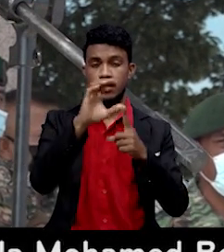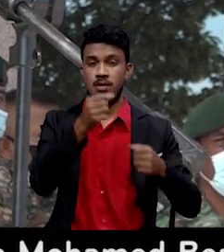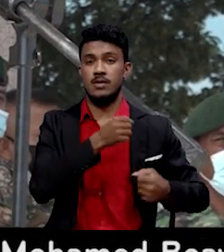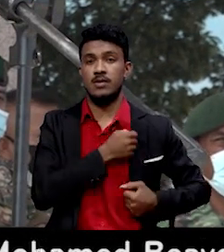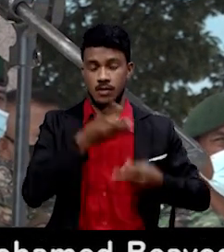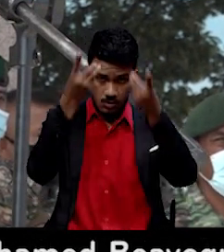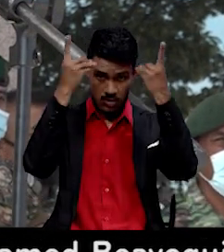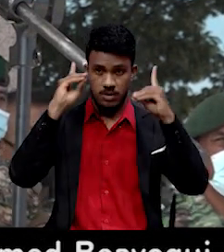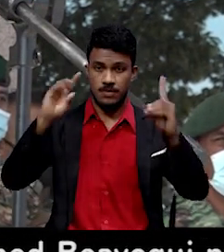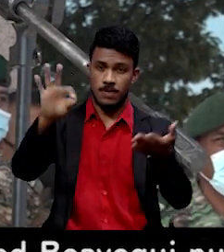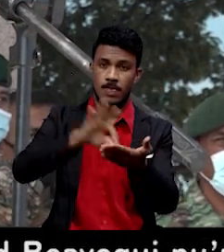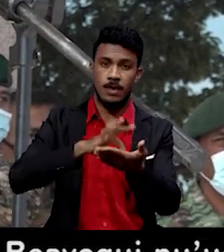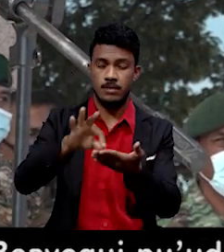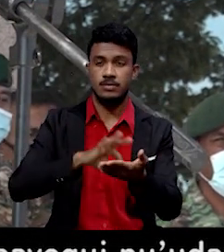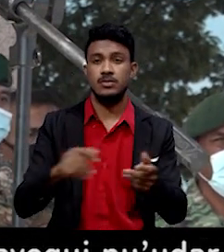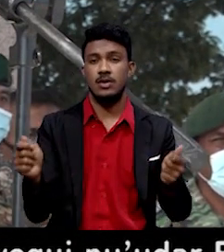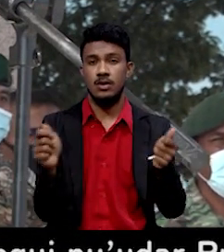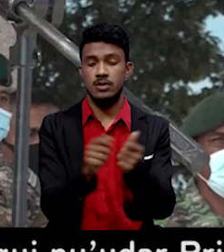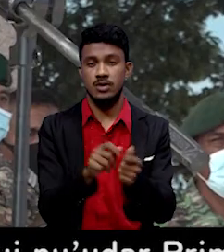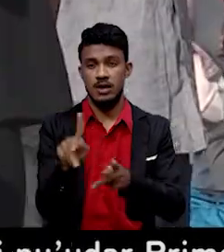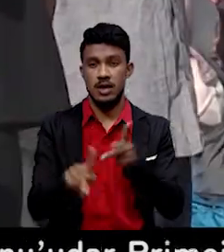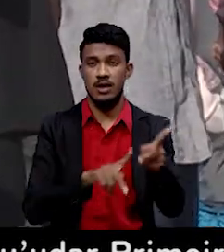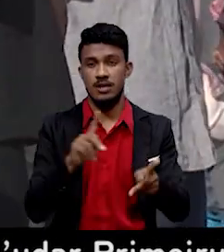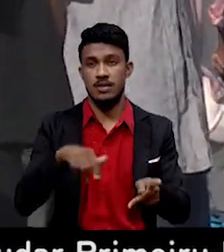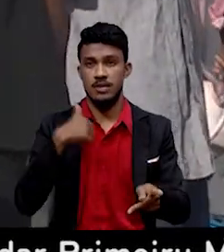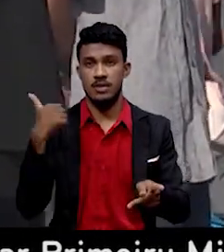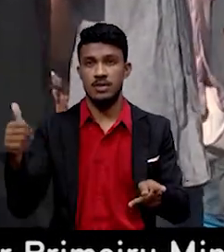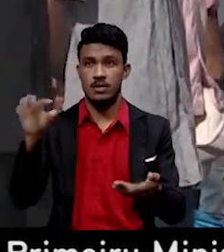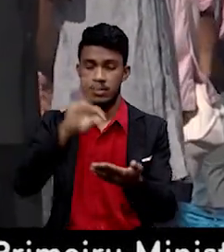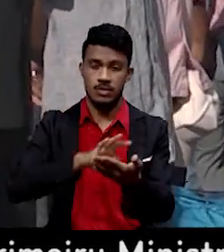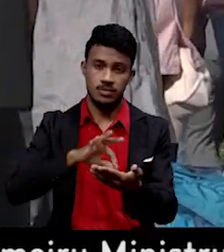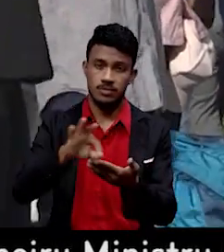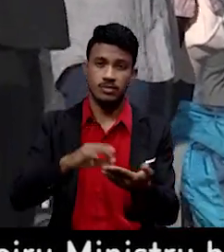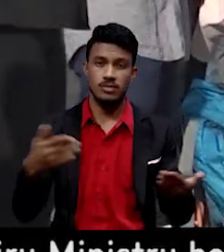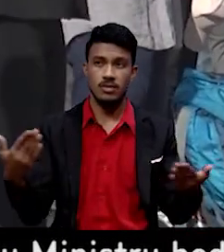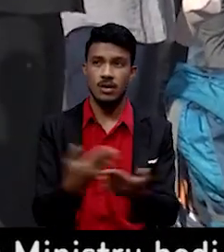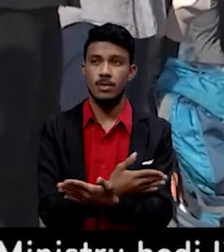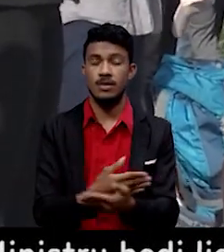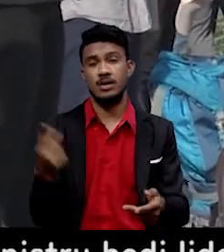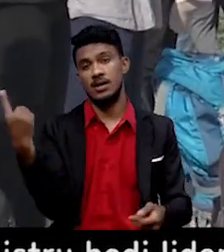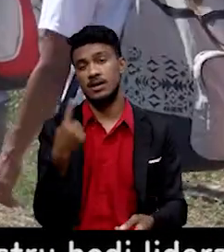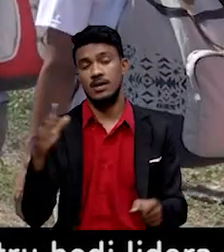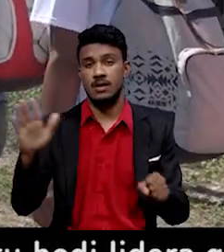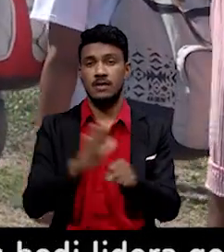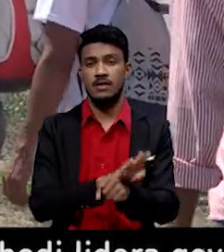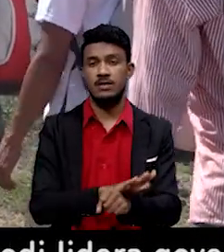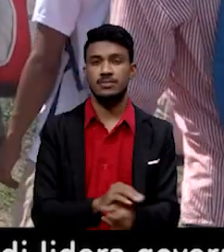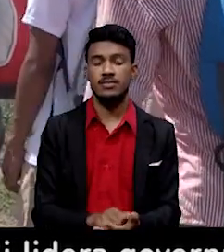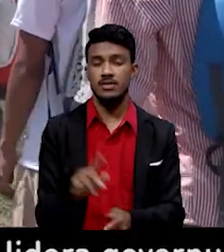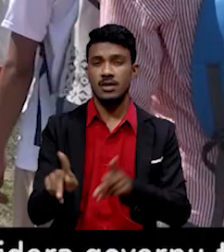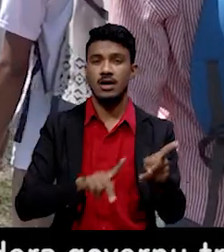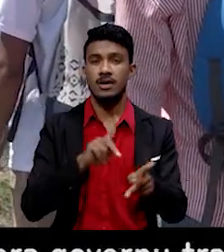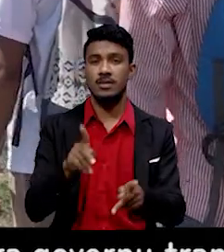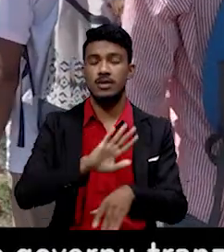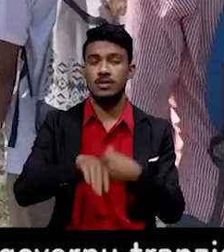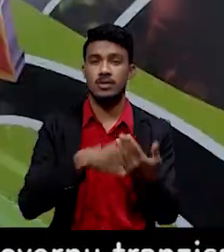o de preenche ricas o cadete reservado no né número cadete fon completa na fatin atos nen cadete sirene